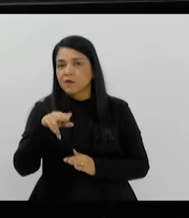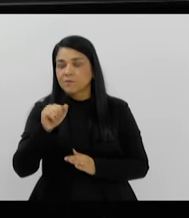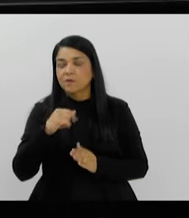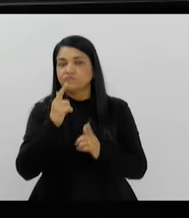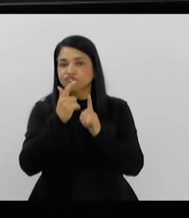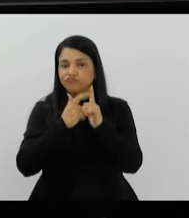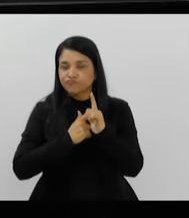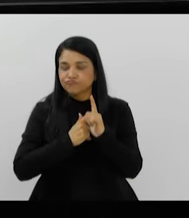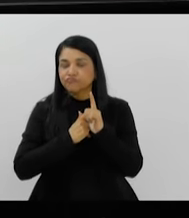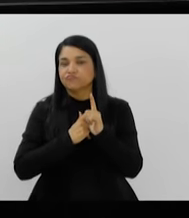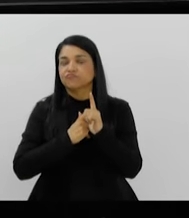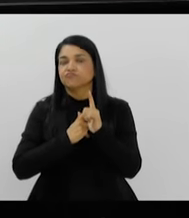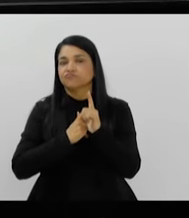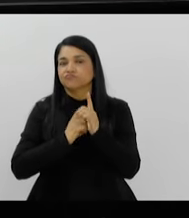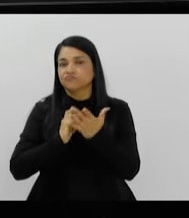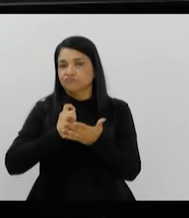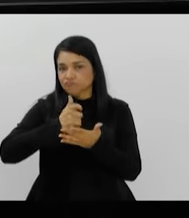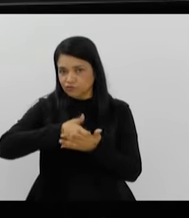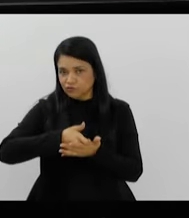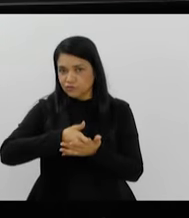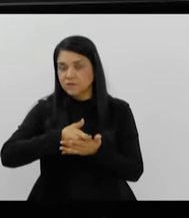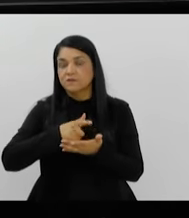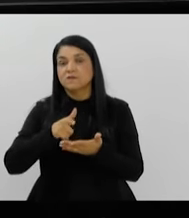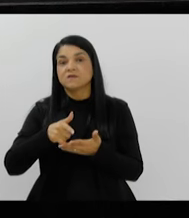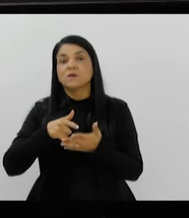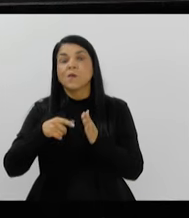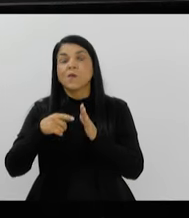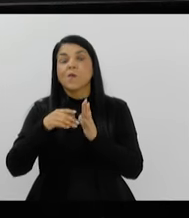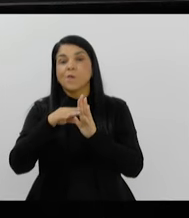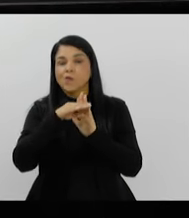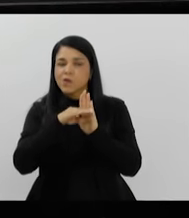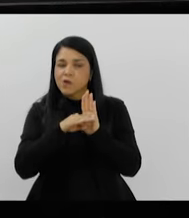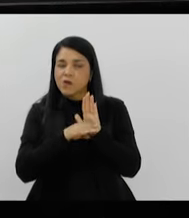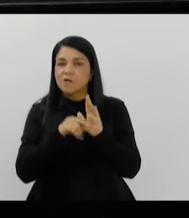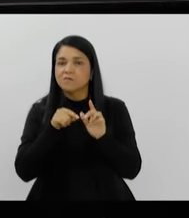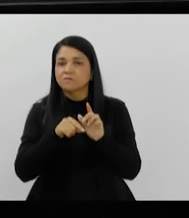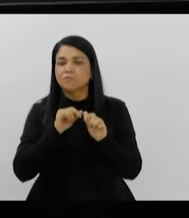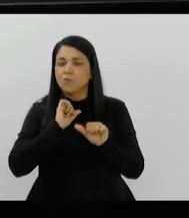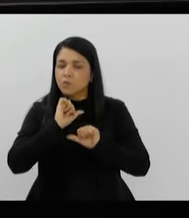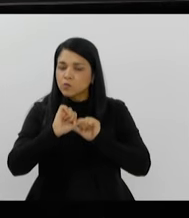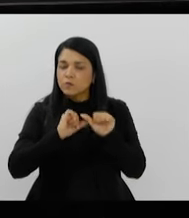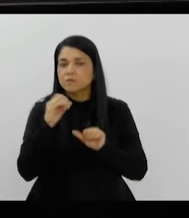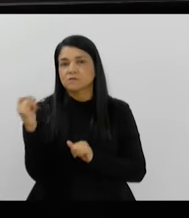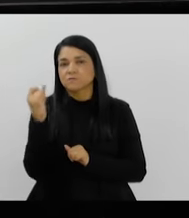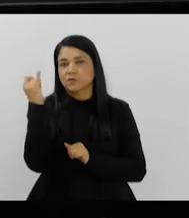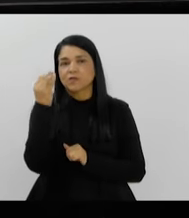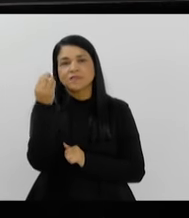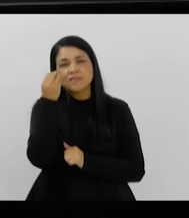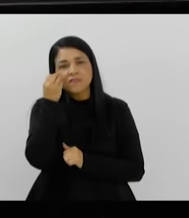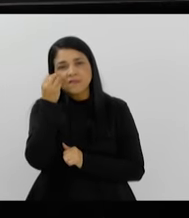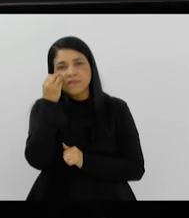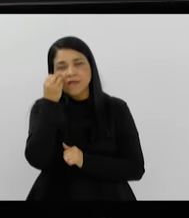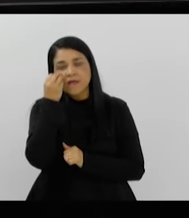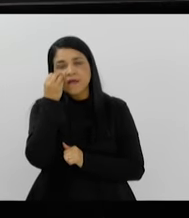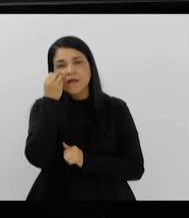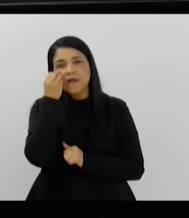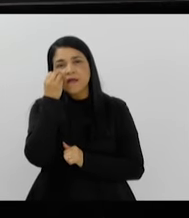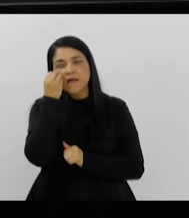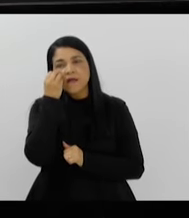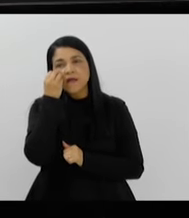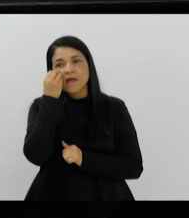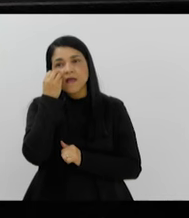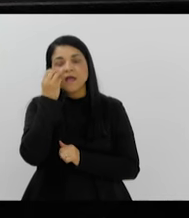PROPAG, e que nesse programa traz importantes mudanças para se tentar acabar de vez, ou se pelo